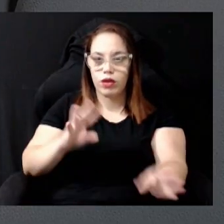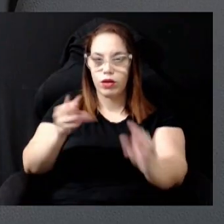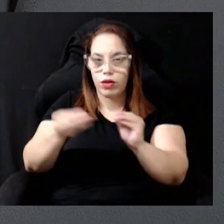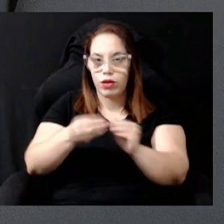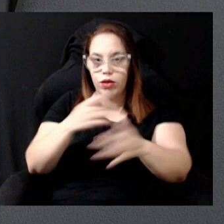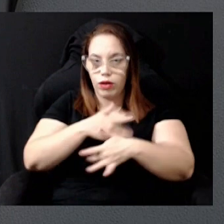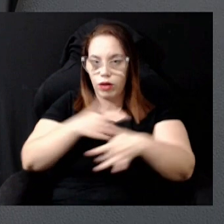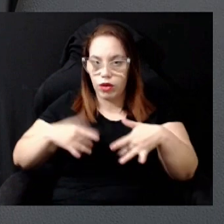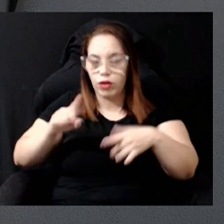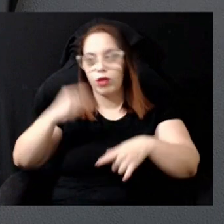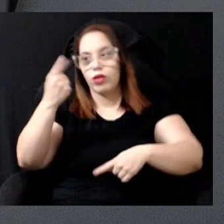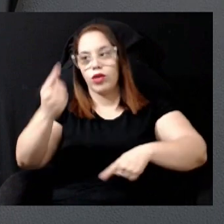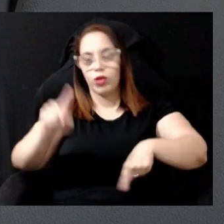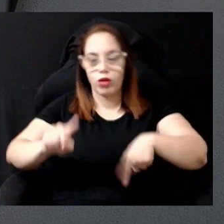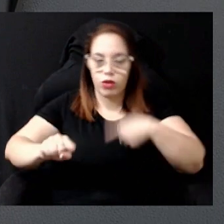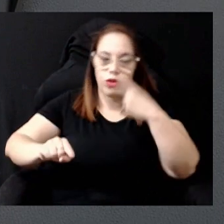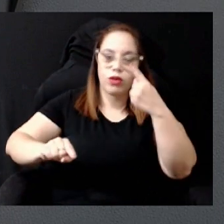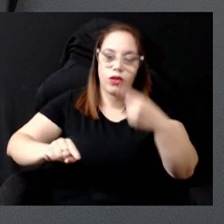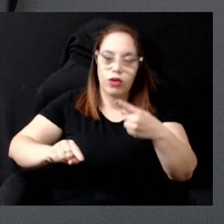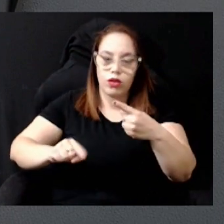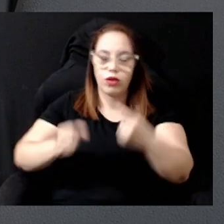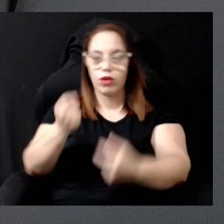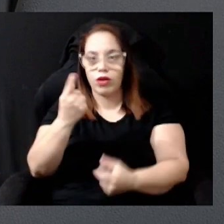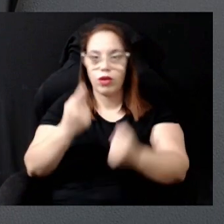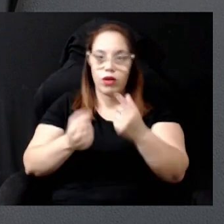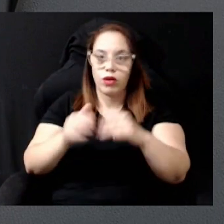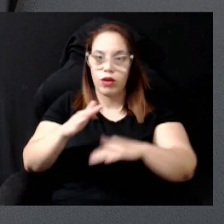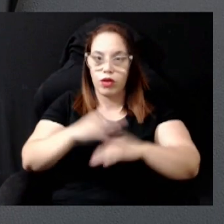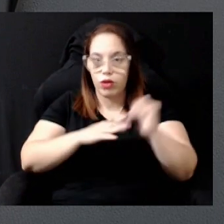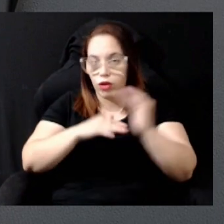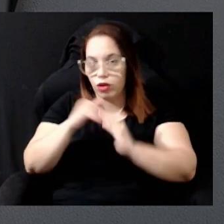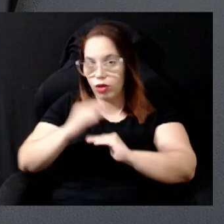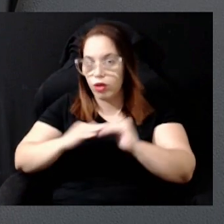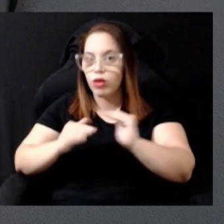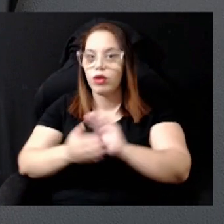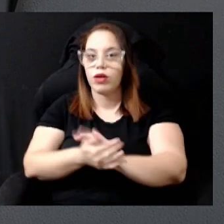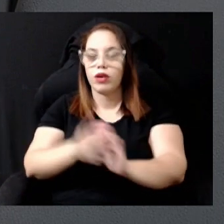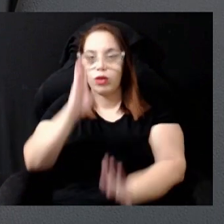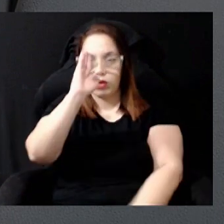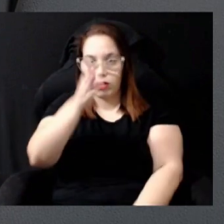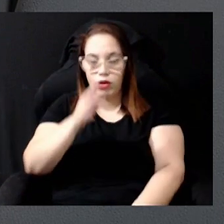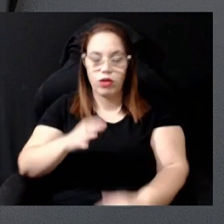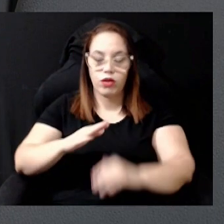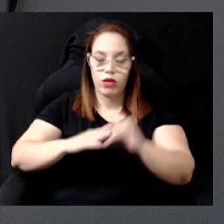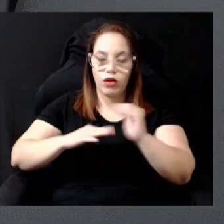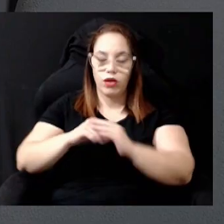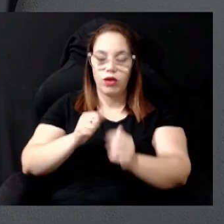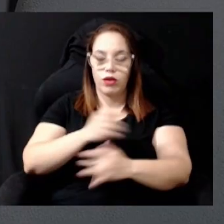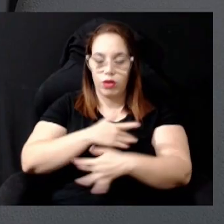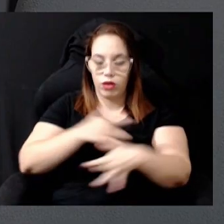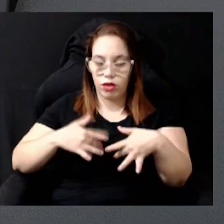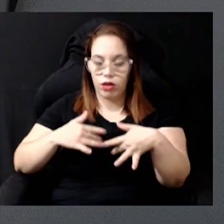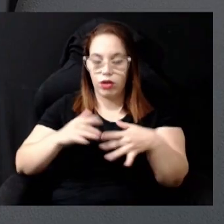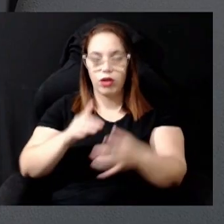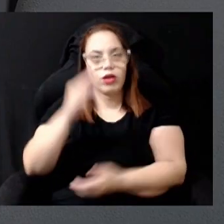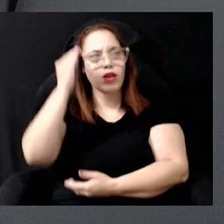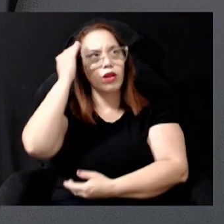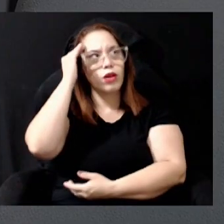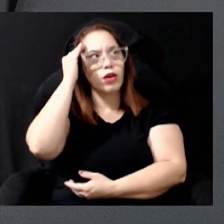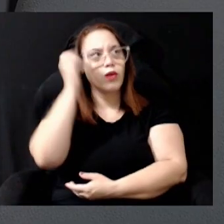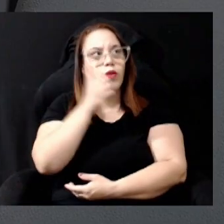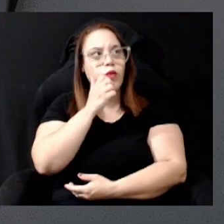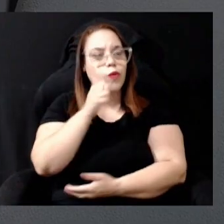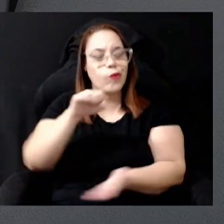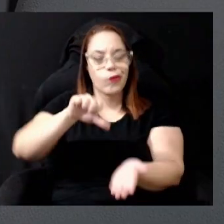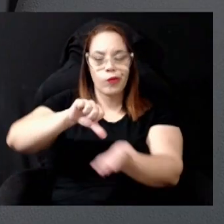outras situações, de outras áreas, mas principalmente na área da saúde, que eu entendo, as unidades básicas de saúde